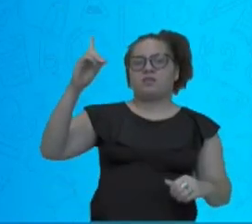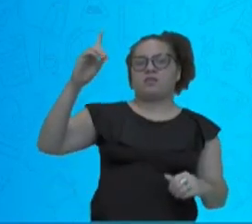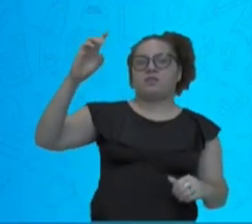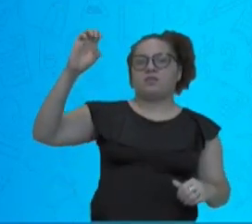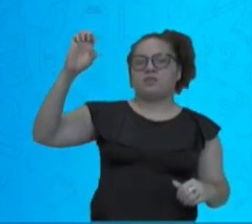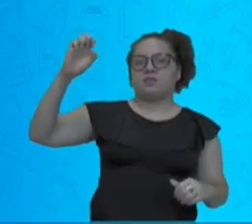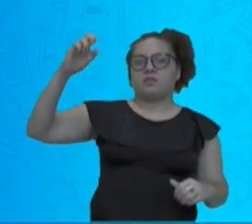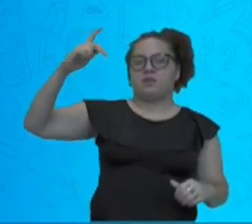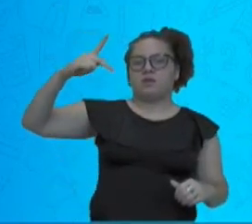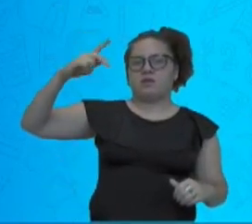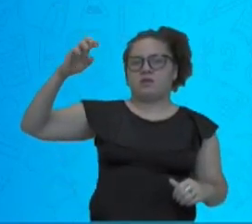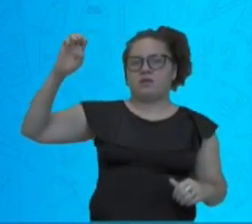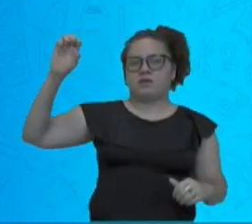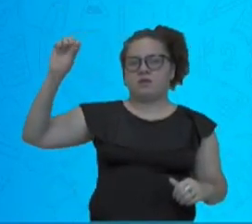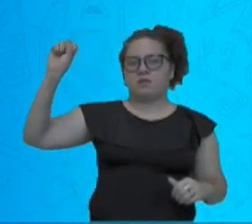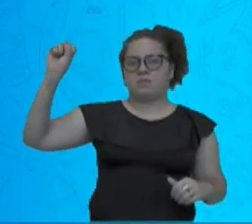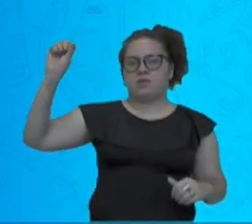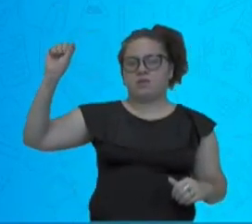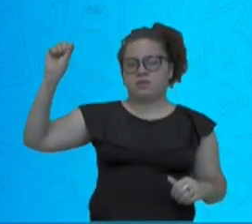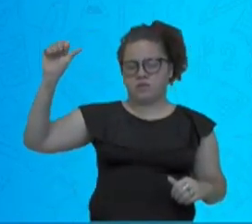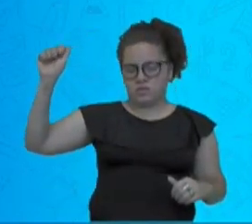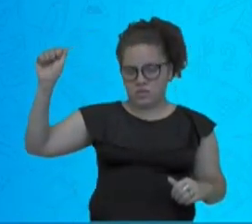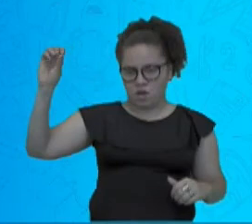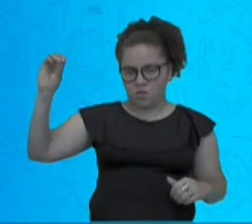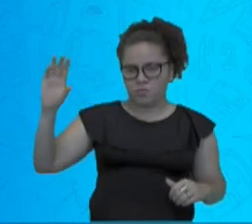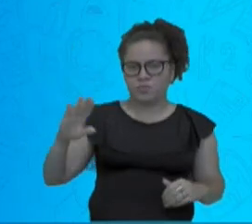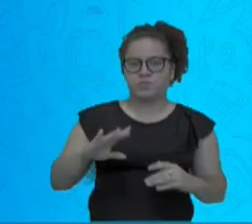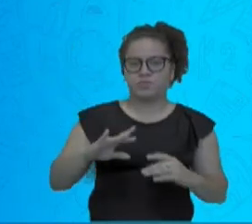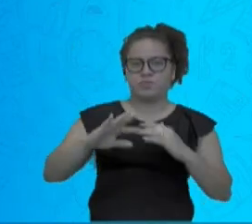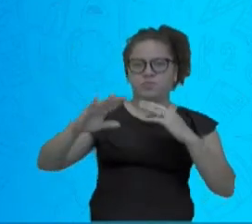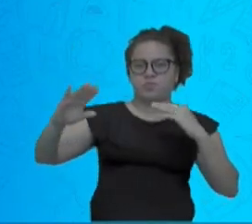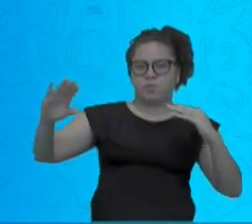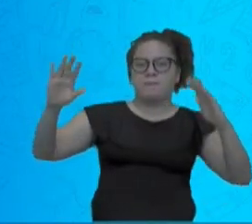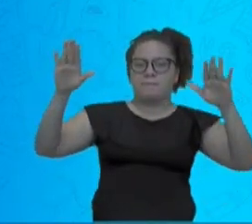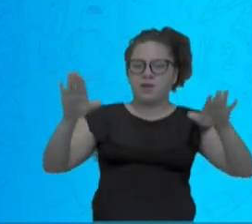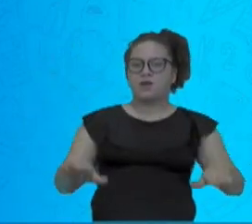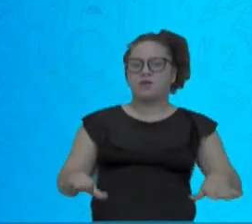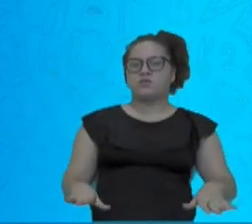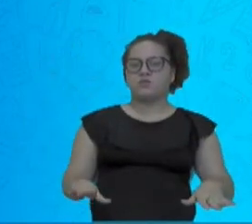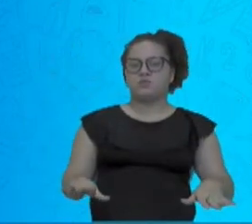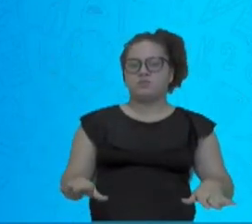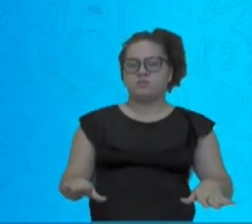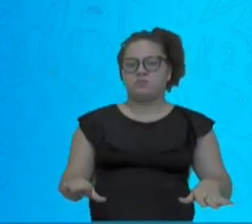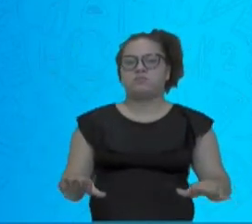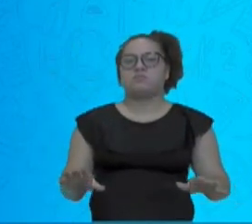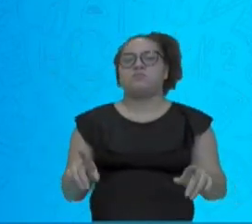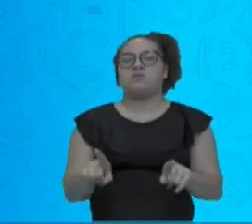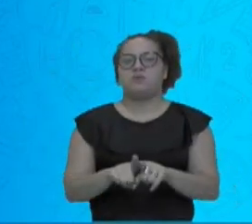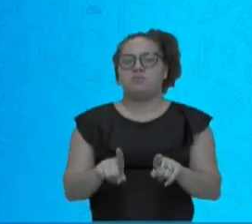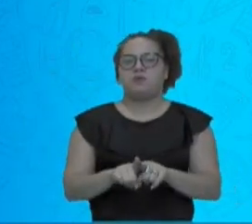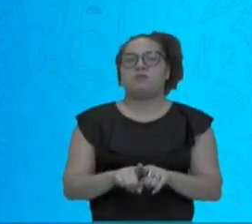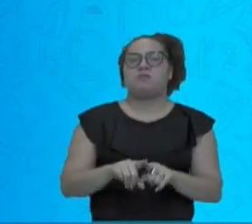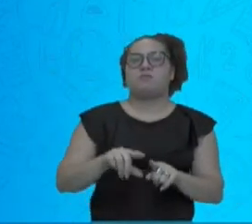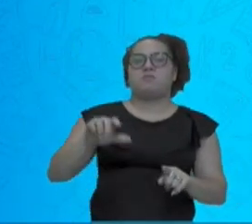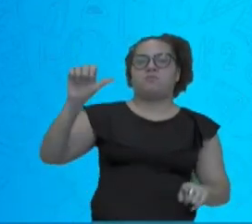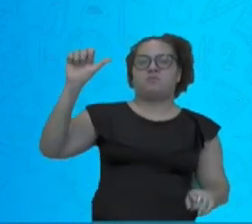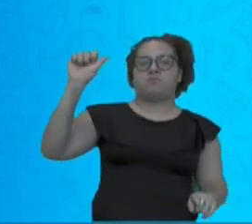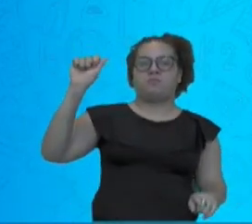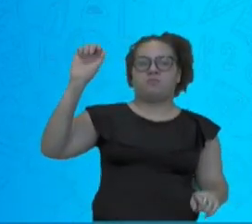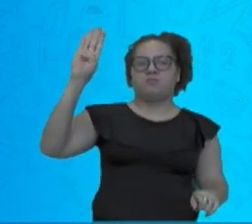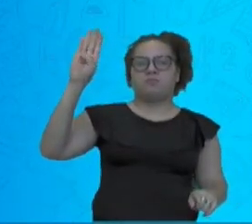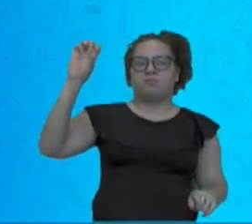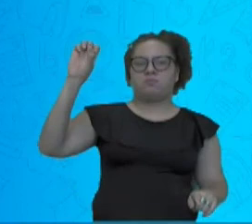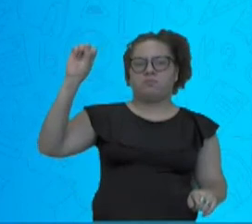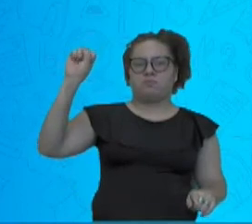baixa do que aquilo que está no seu entorno. Também existe a depressão absoluta, que é aquela que é mais